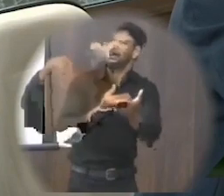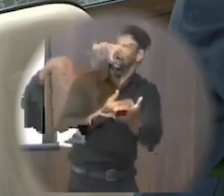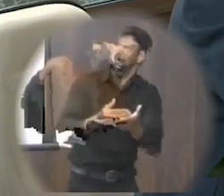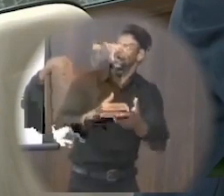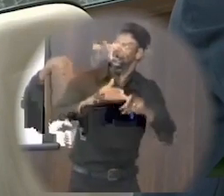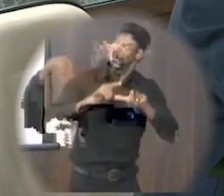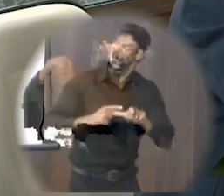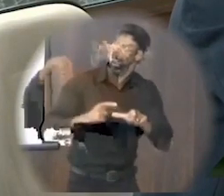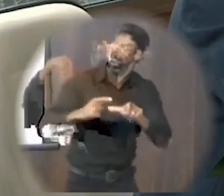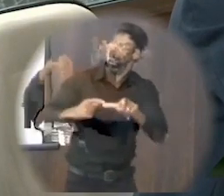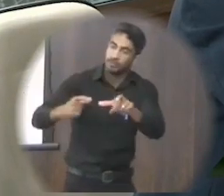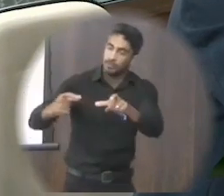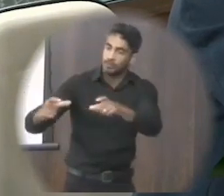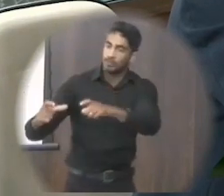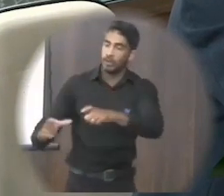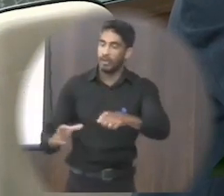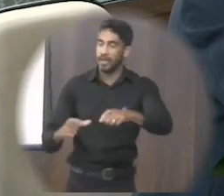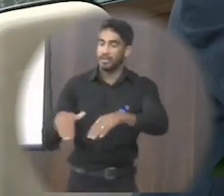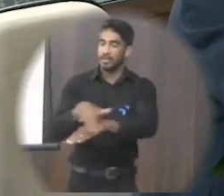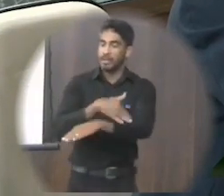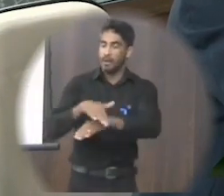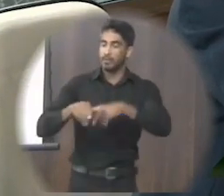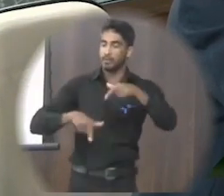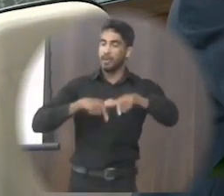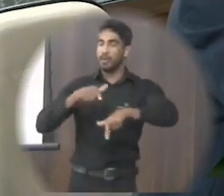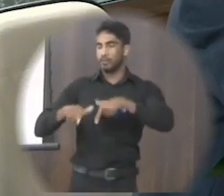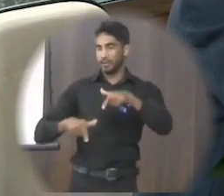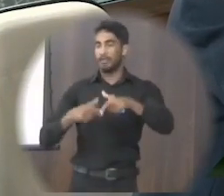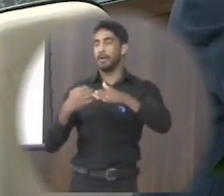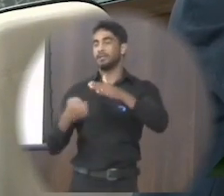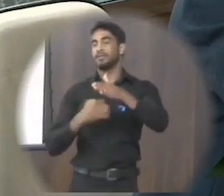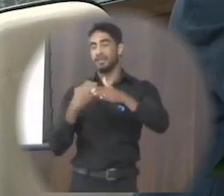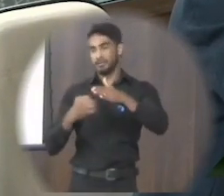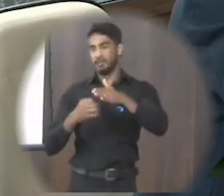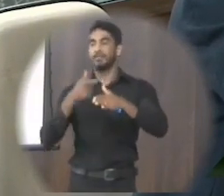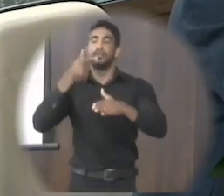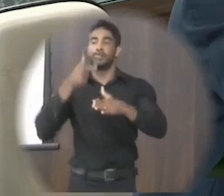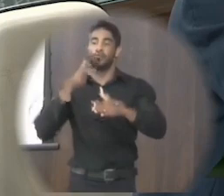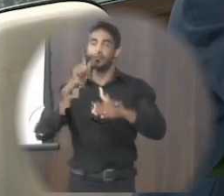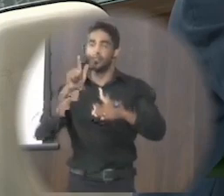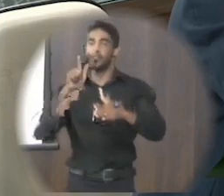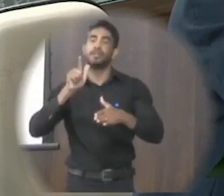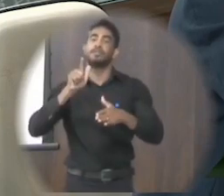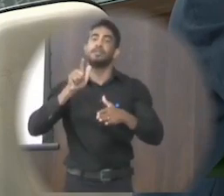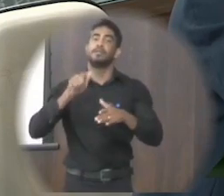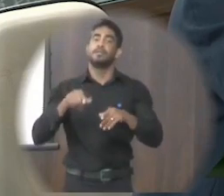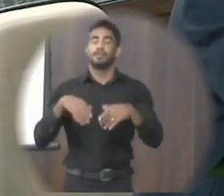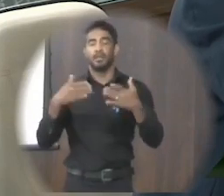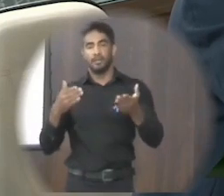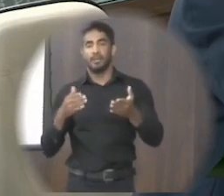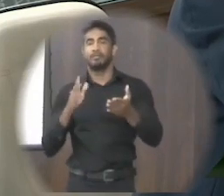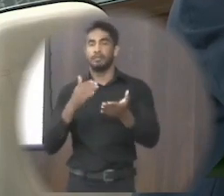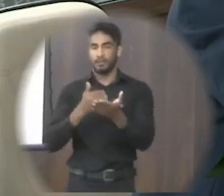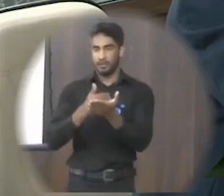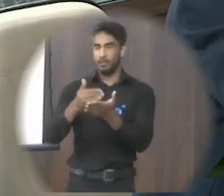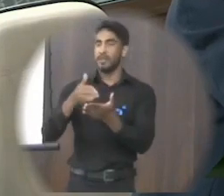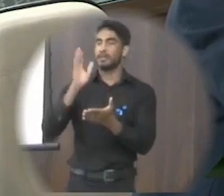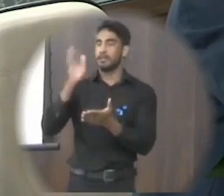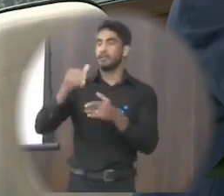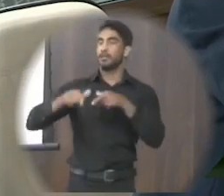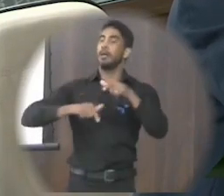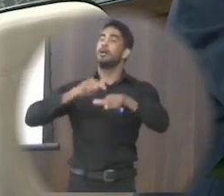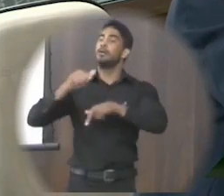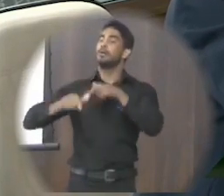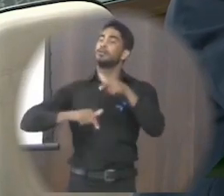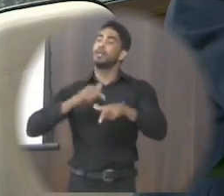para melhor andamento dos trabalhos, a mesma empresa que tinha ganhado o calçamento ganhou a drenagem. Então já foi dada a ordem de serviço